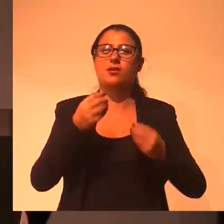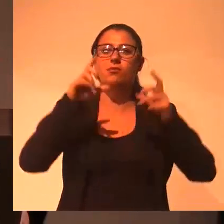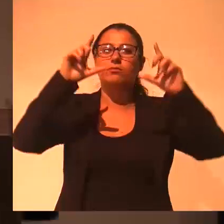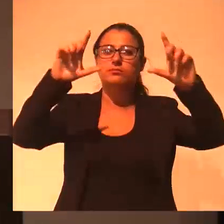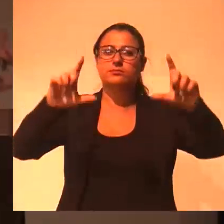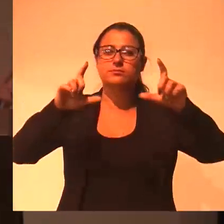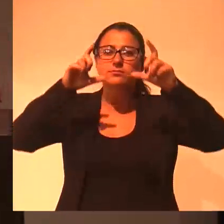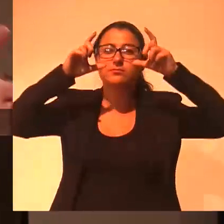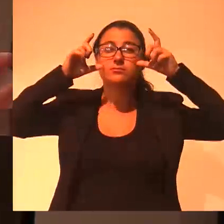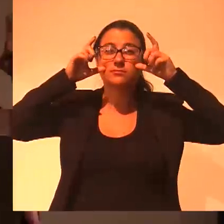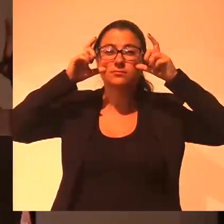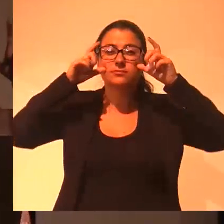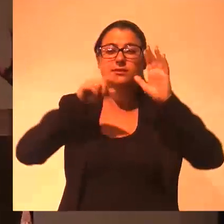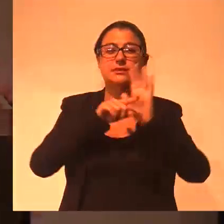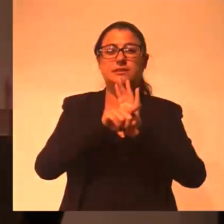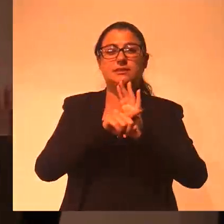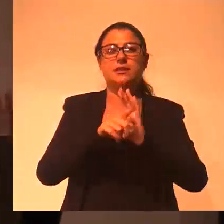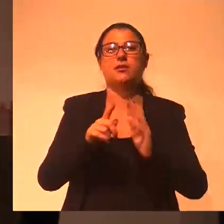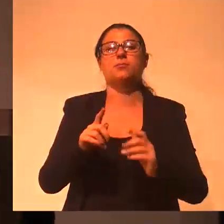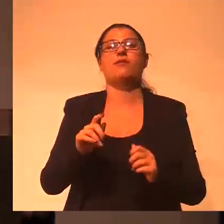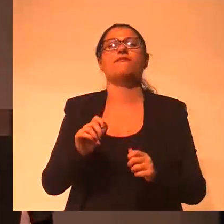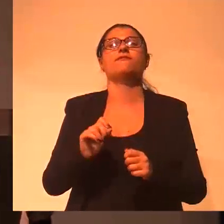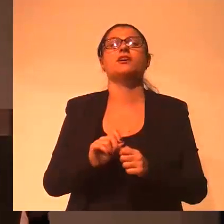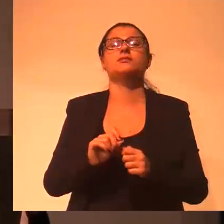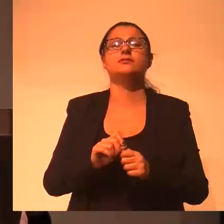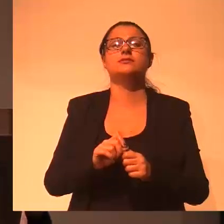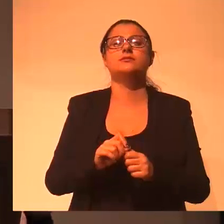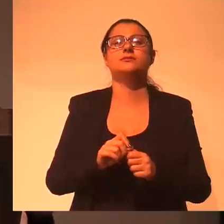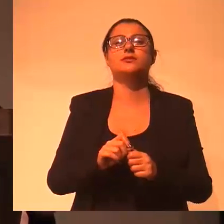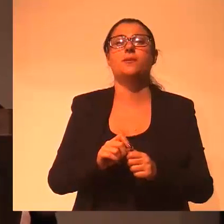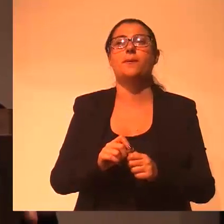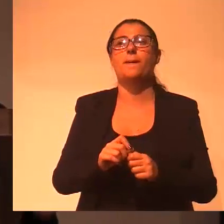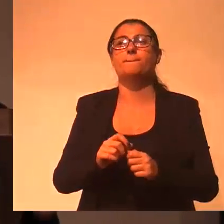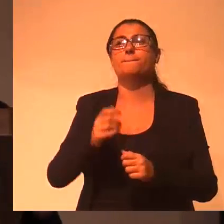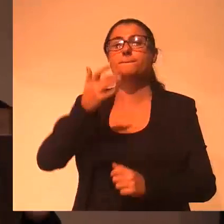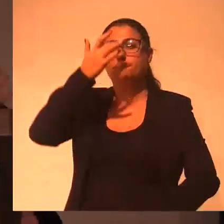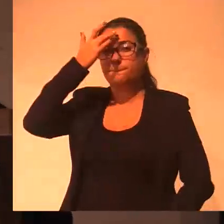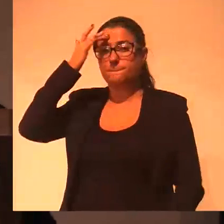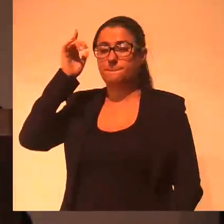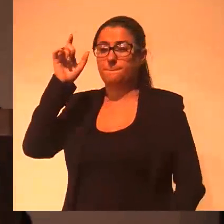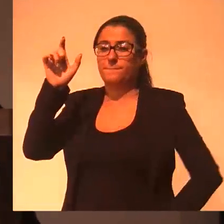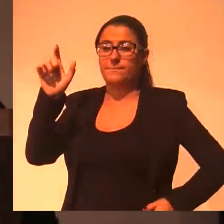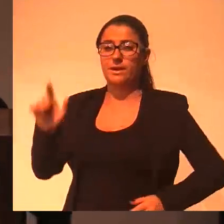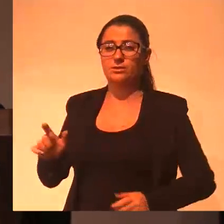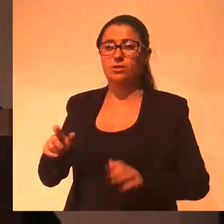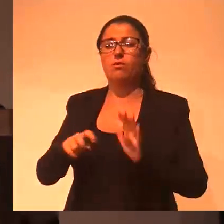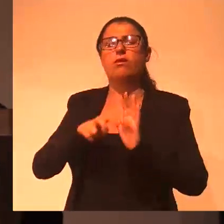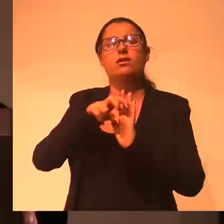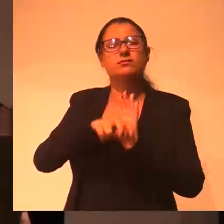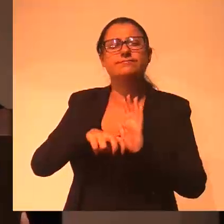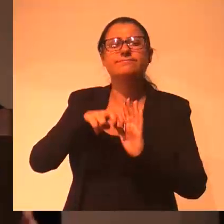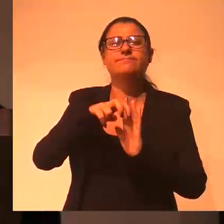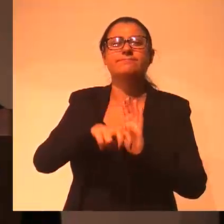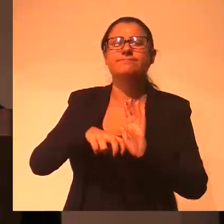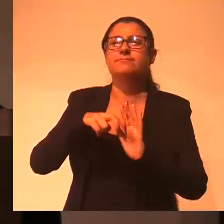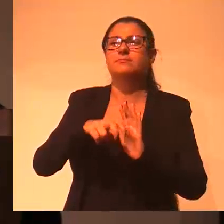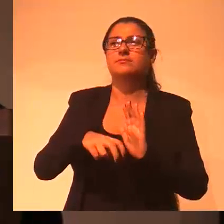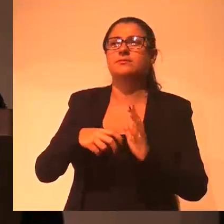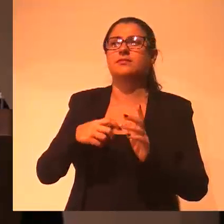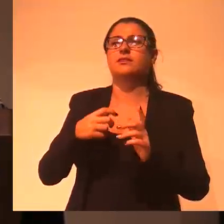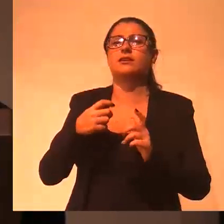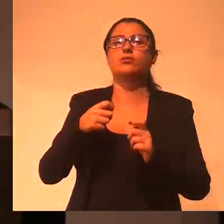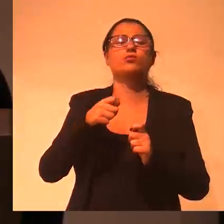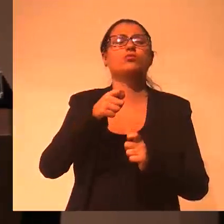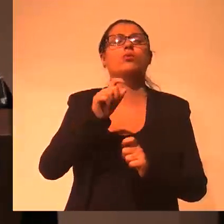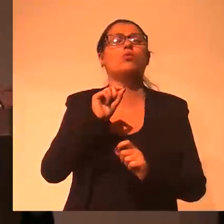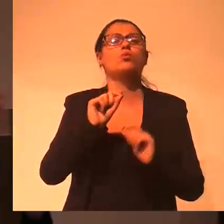isso? O outro caso do dentista foi com a mesma pessoa, né? Ele é cadeirante, então muito bem cuidado, etc, etc. Falei assim, o que você